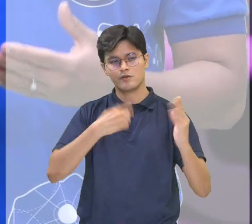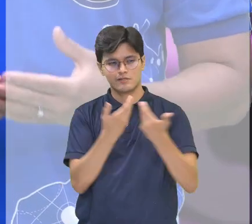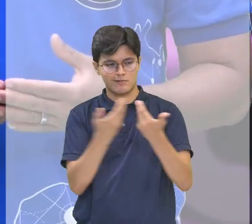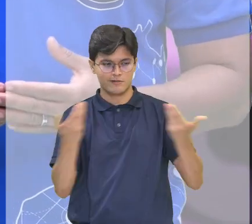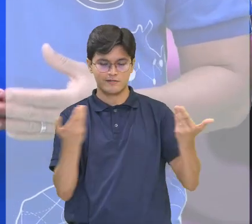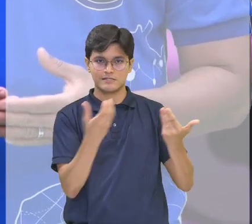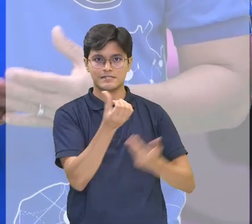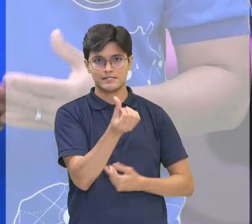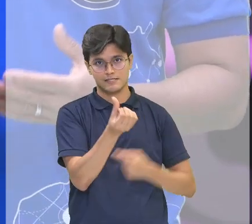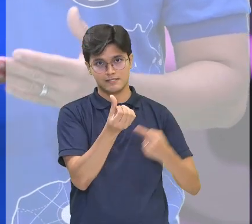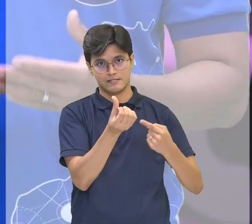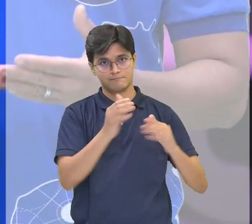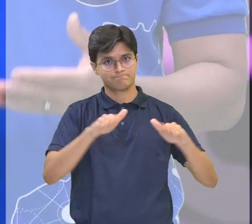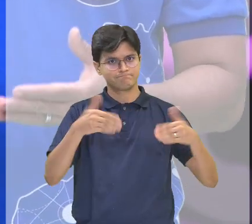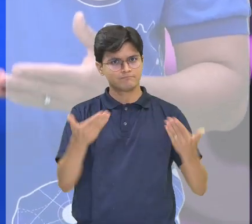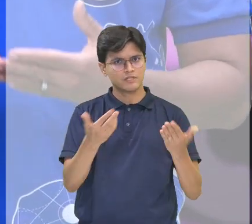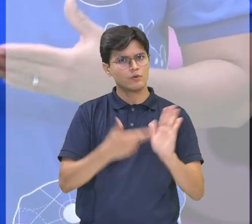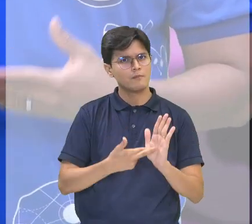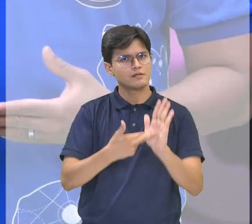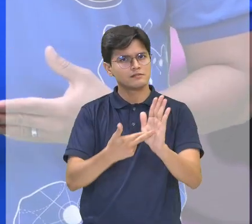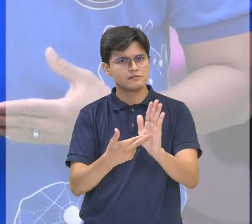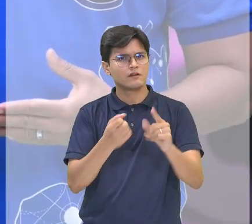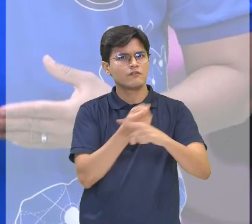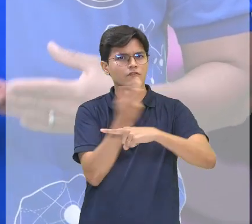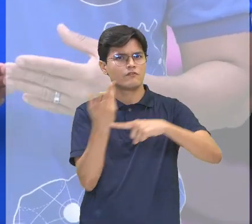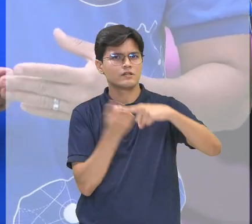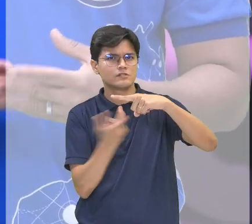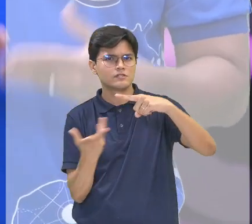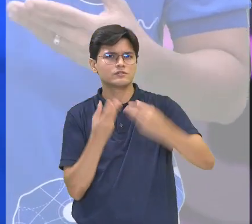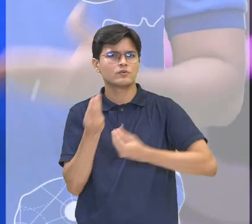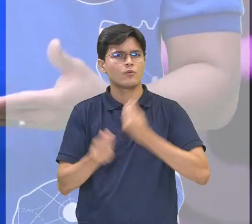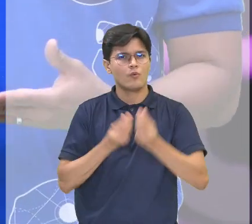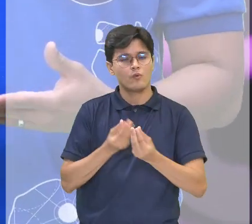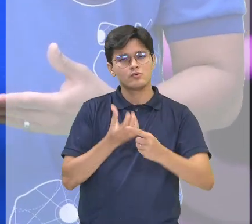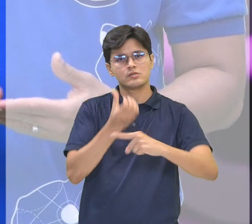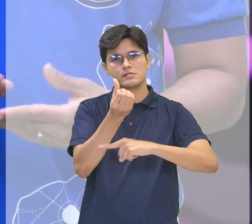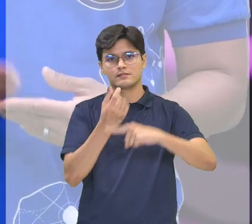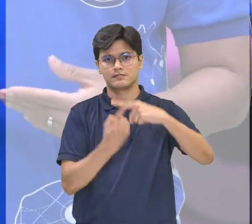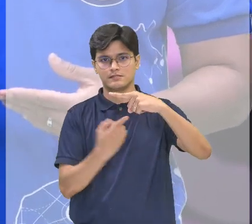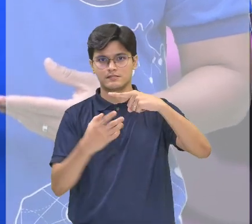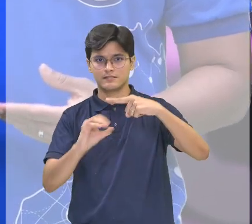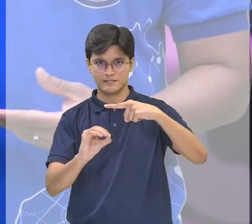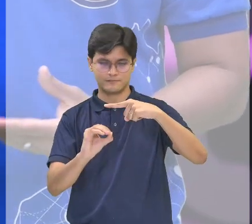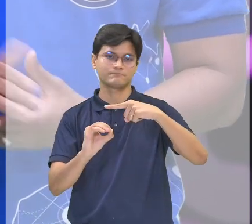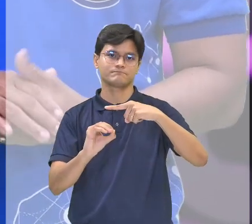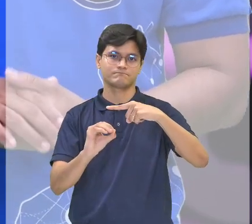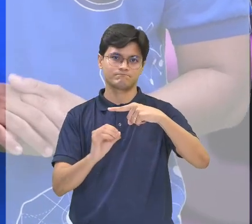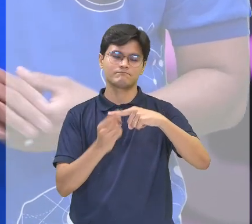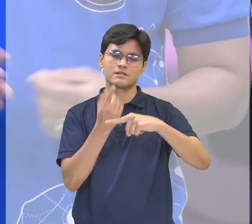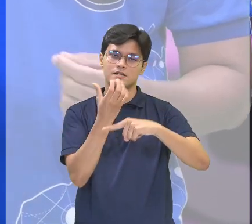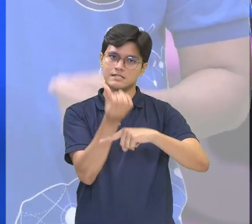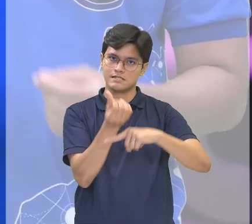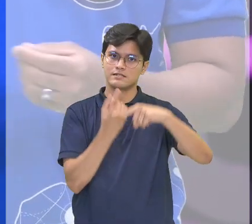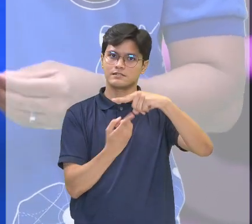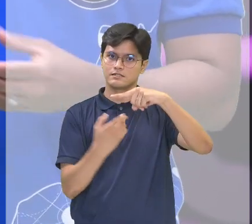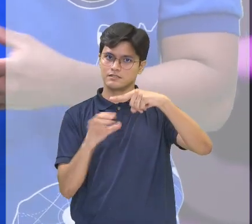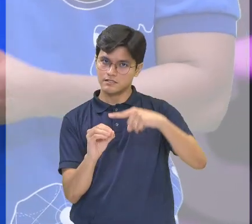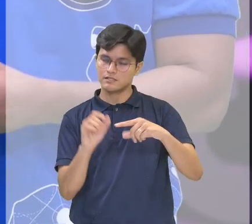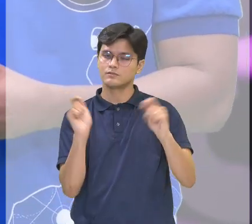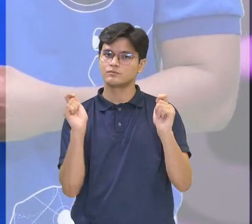a fração que eu tenho é 6 décimos, certo? E 6 décimos eu posso representar como